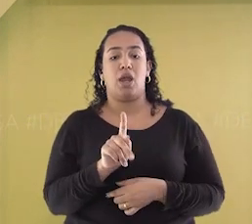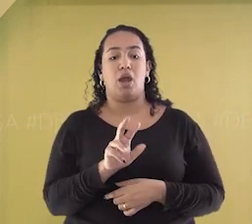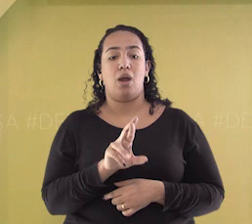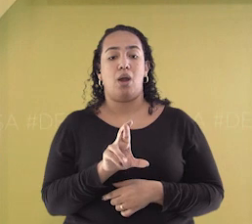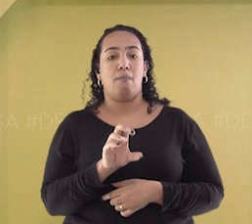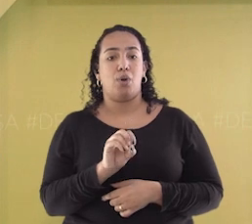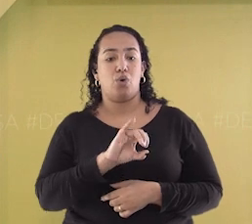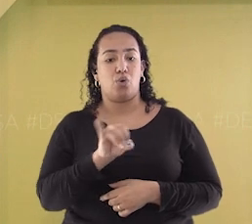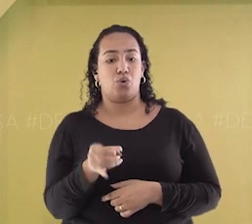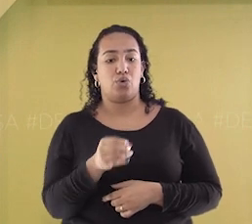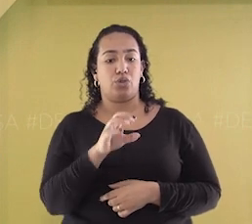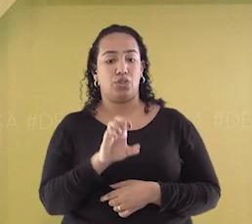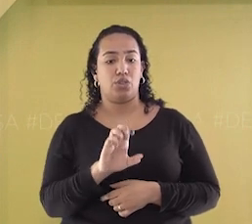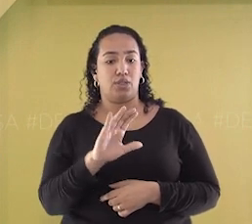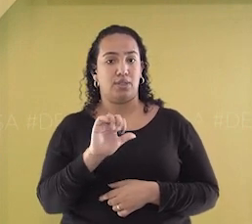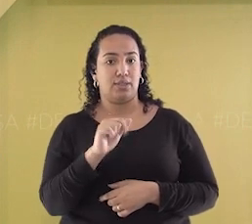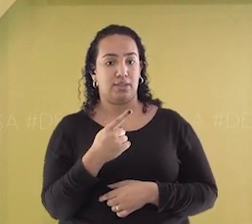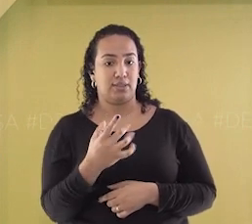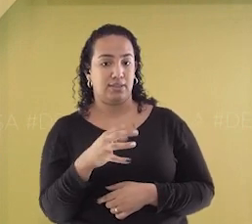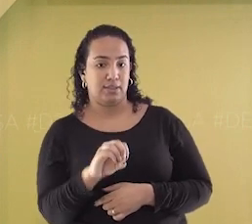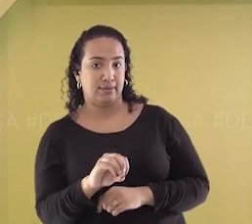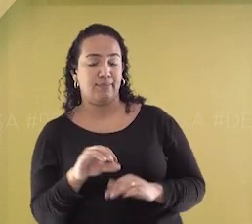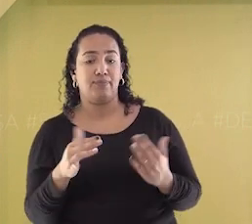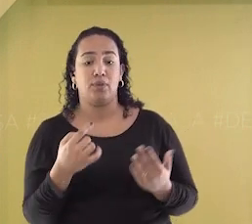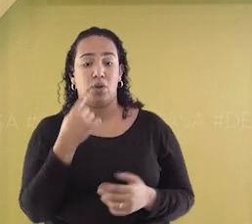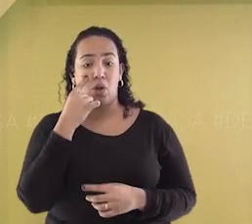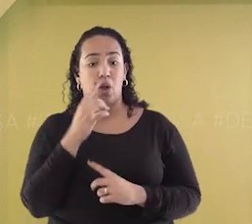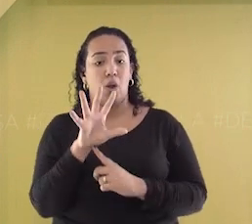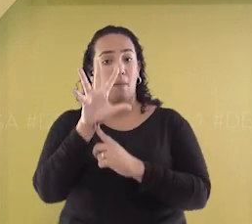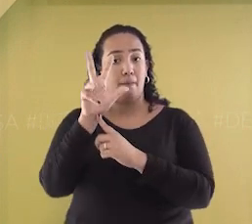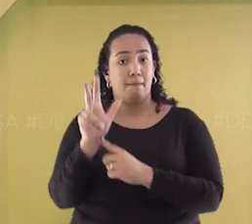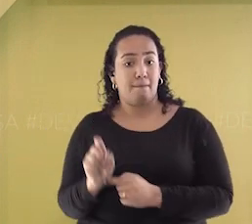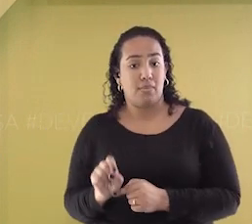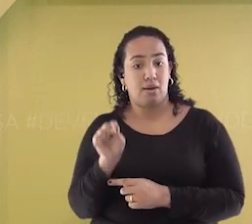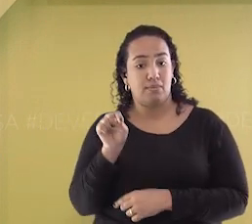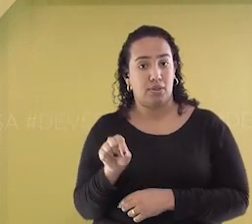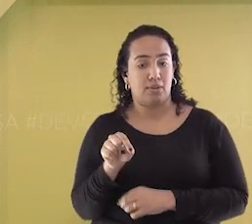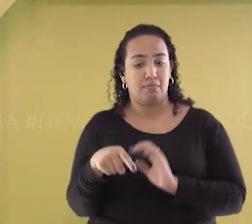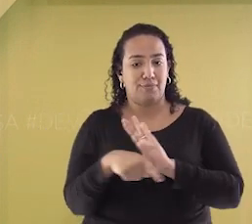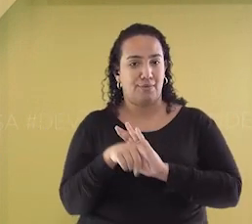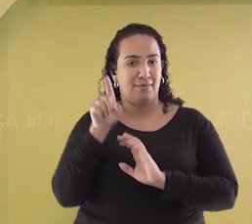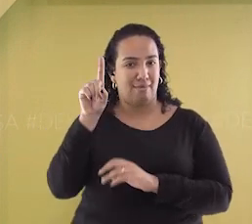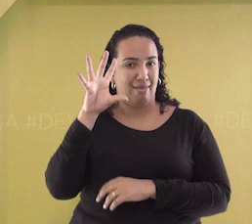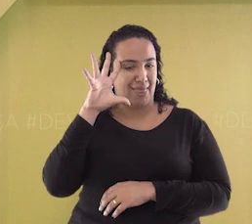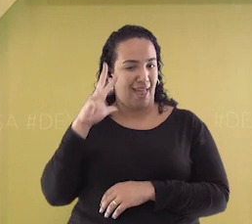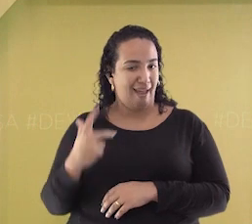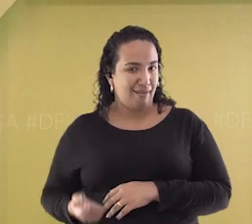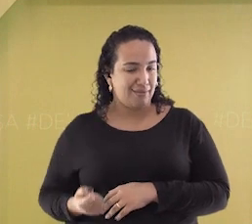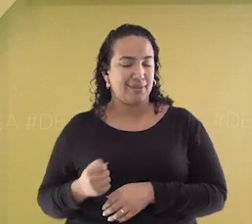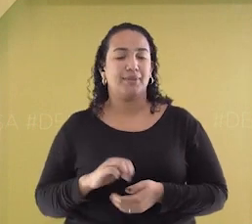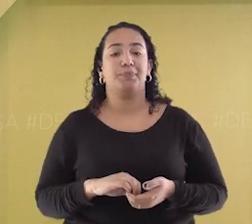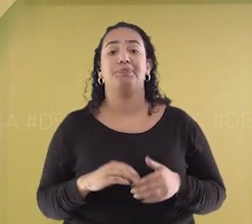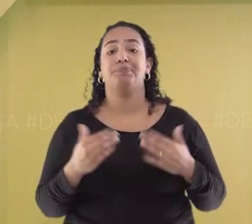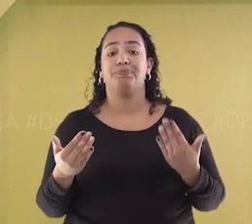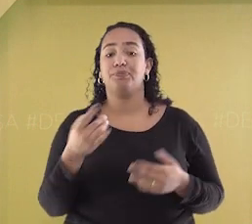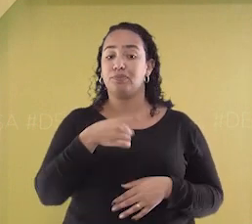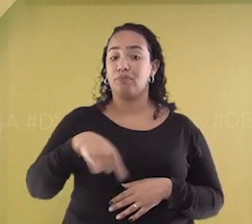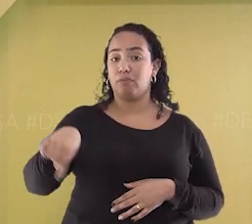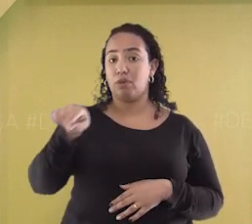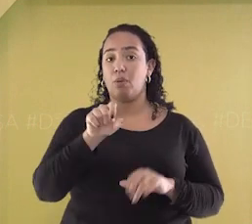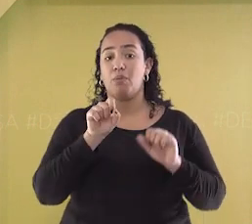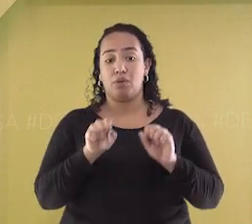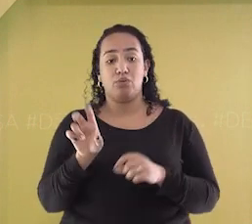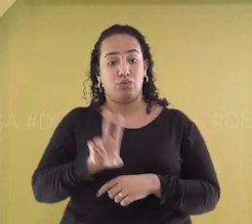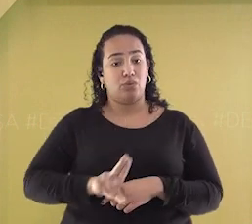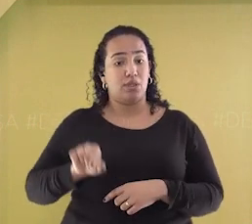projeção cartográfica. Como esse mapa do país República Centro-Africana. Podemos usar ele como